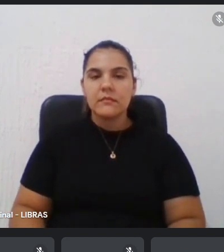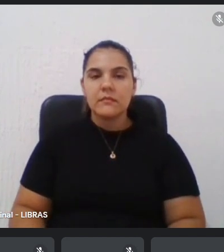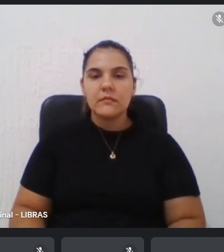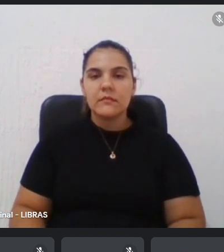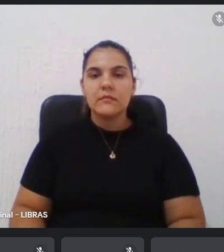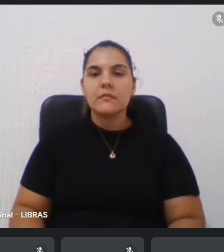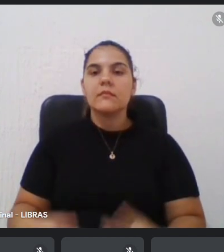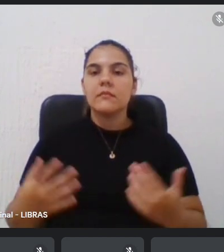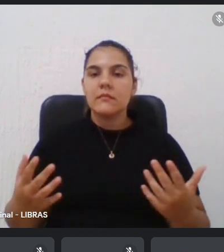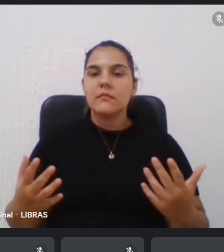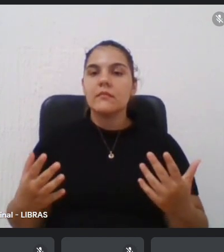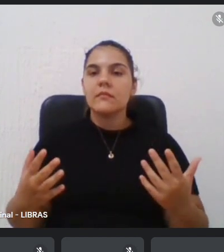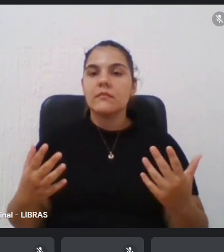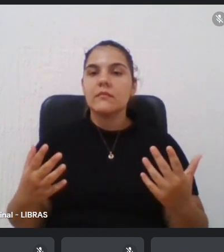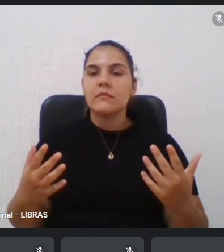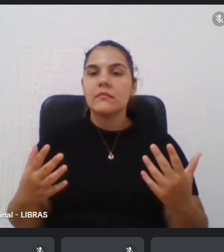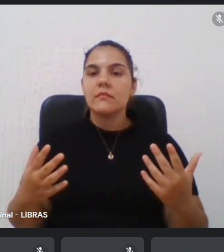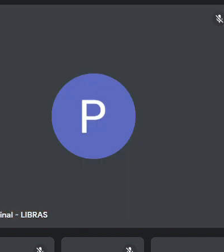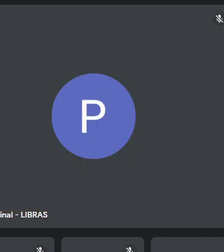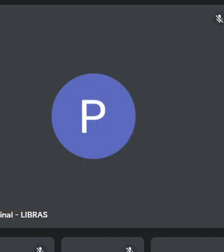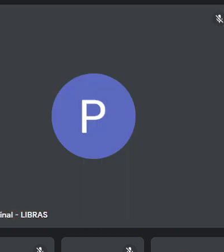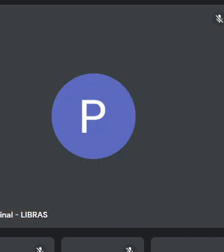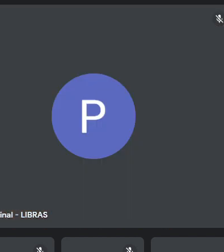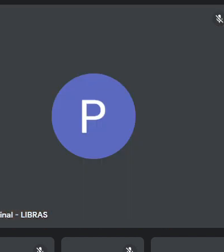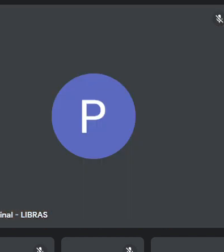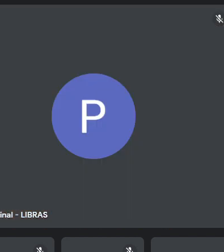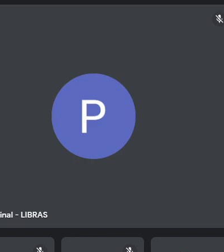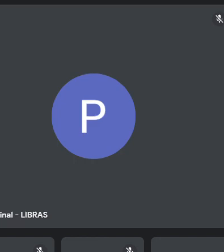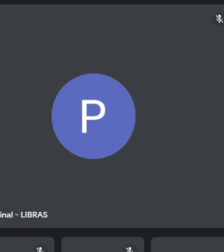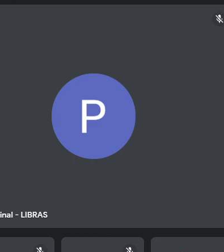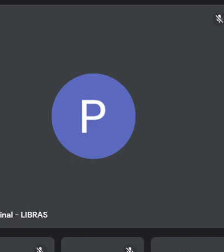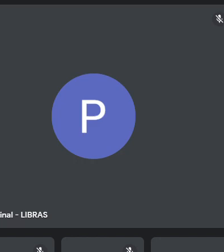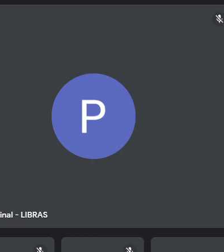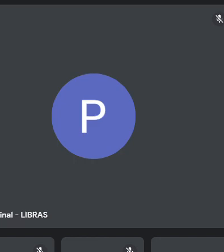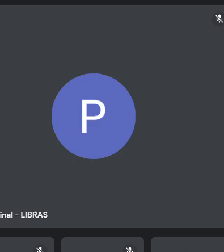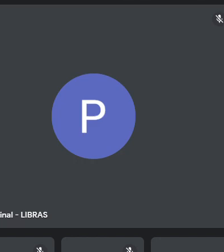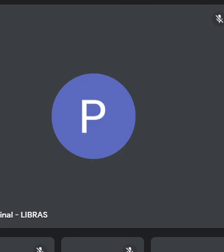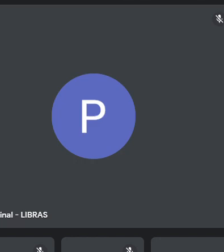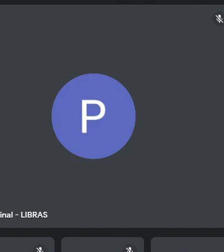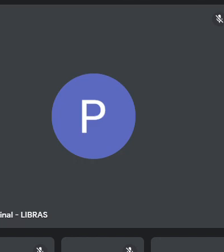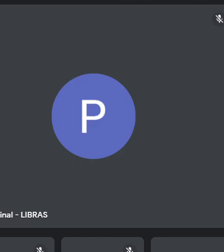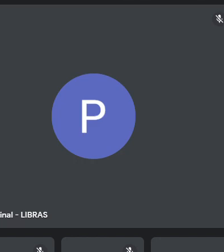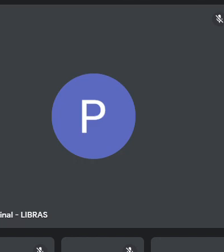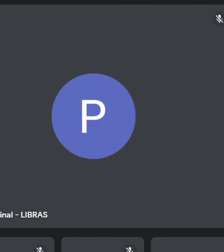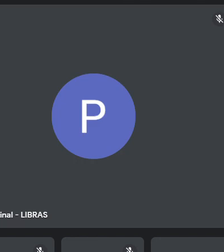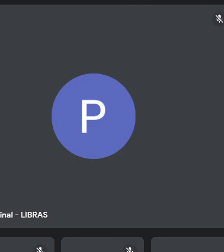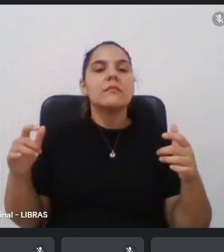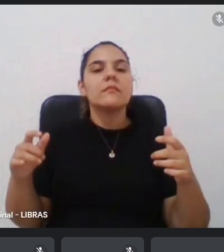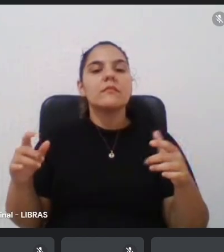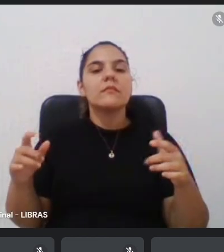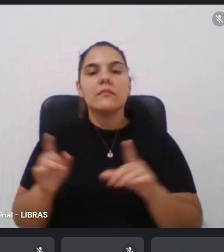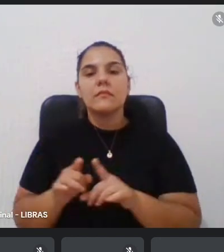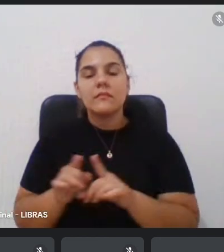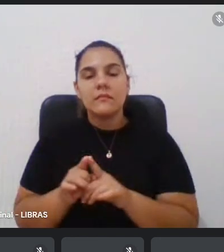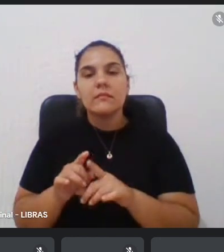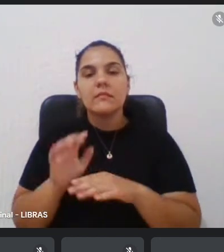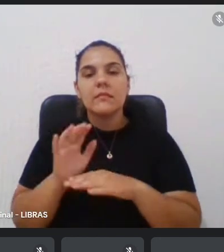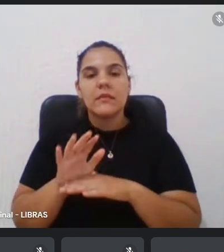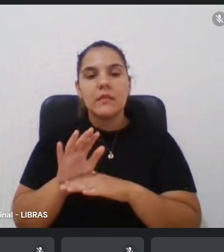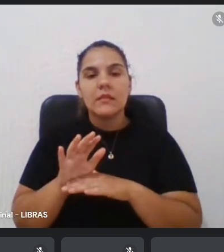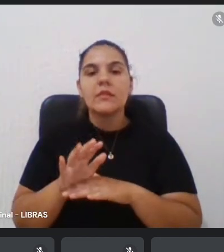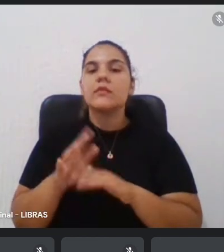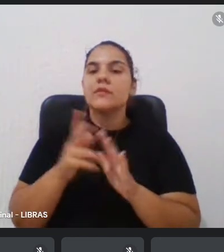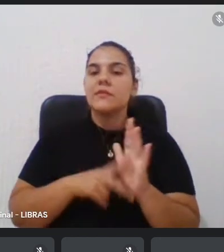seja contigo, seja com outras pessoas que vocês vão se juntar, dos albergues, das pessoas que dão ajuda na escrita dos projetos, certo?